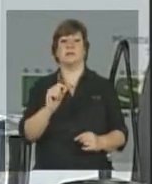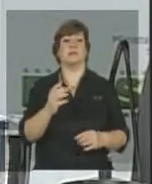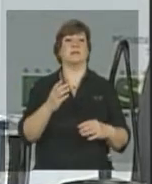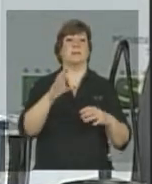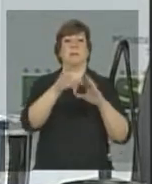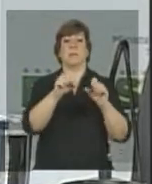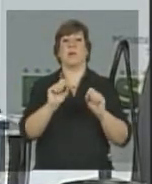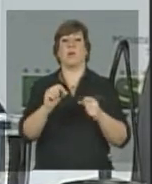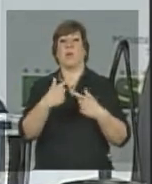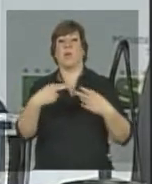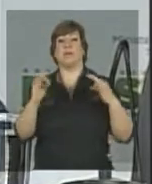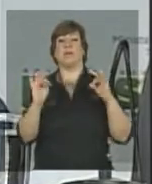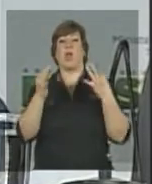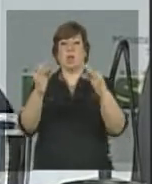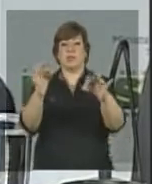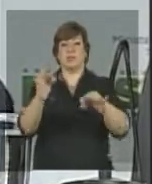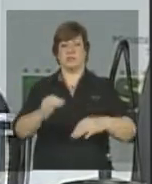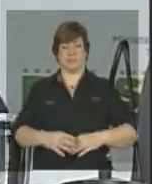complexas.